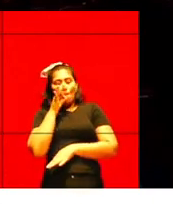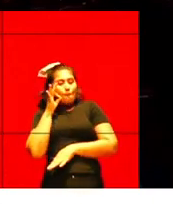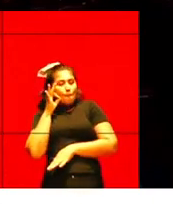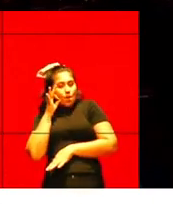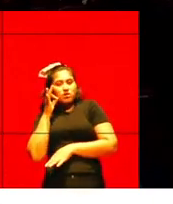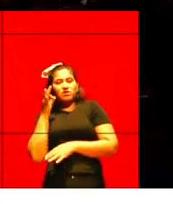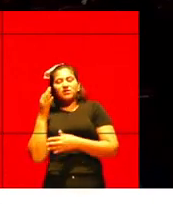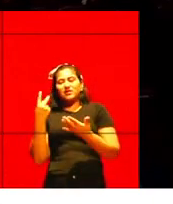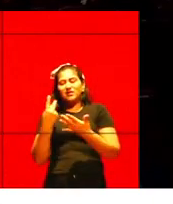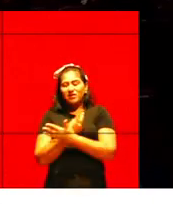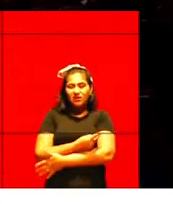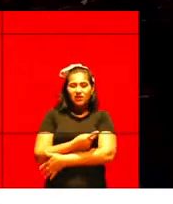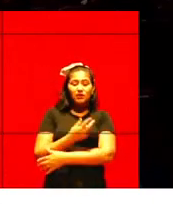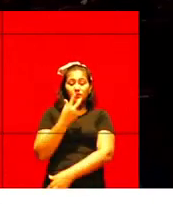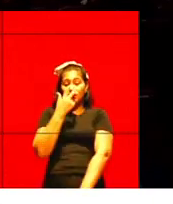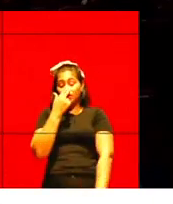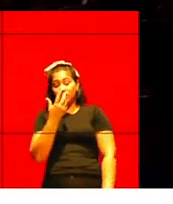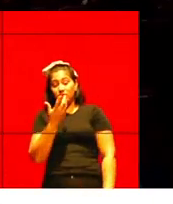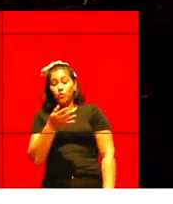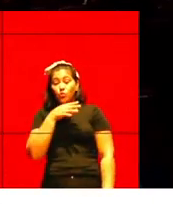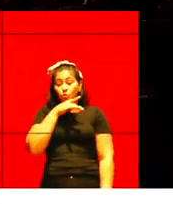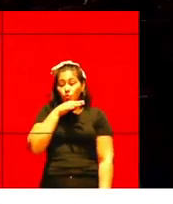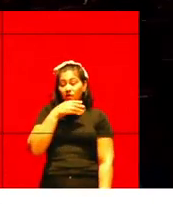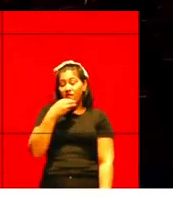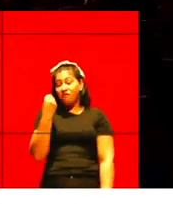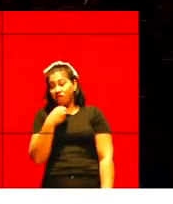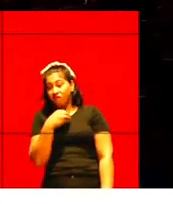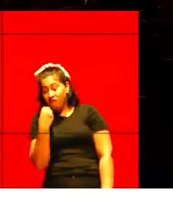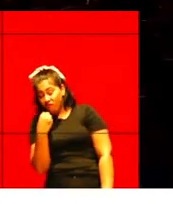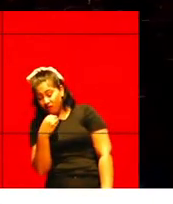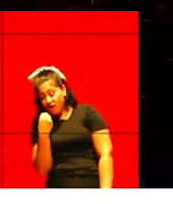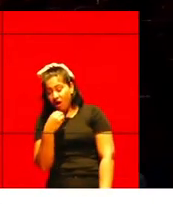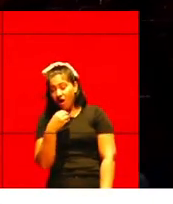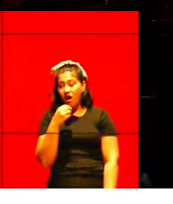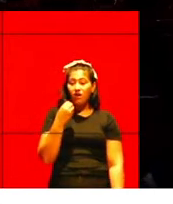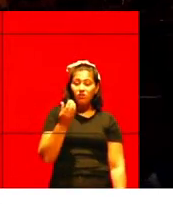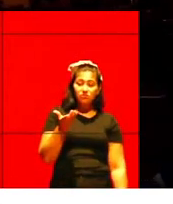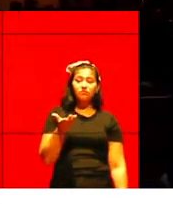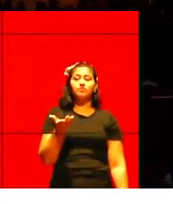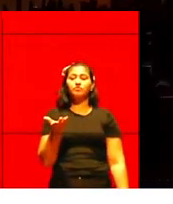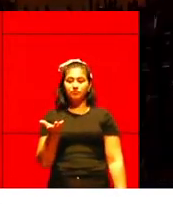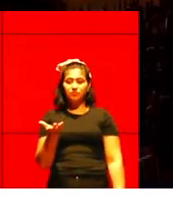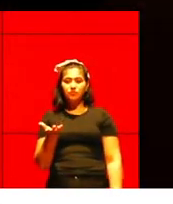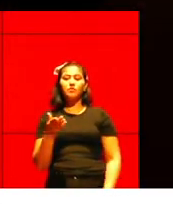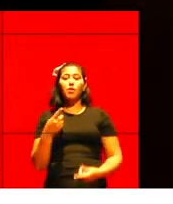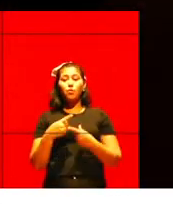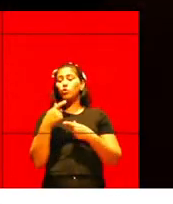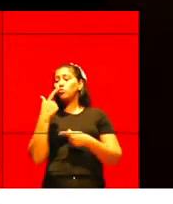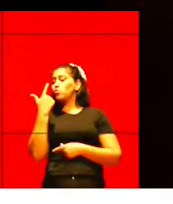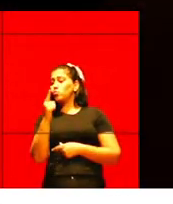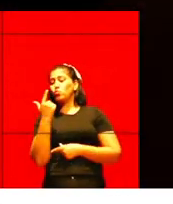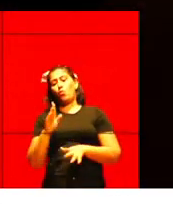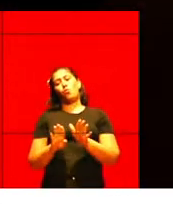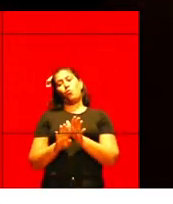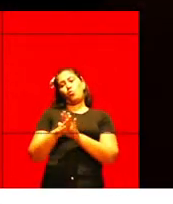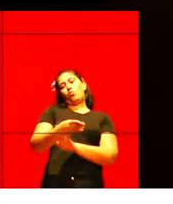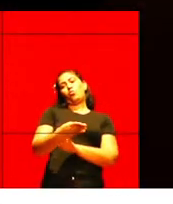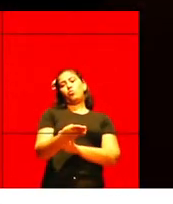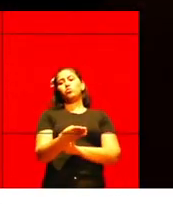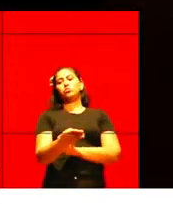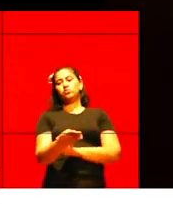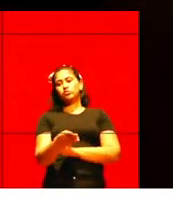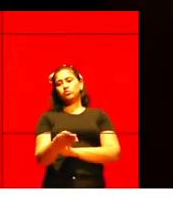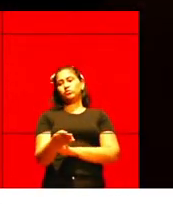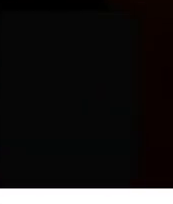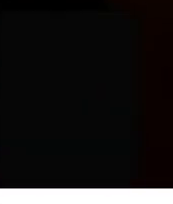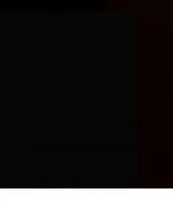de energia, de consumo de energia, eu vou eliminar também moléculas de água. E essas moléculas, elas exercem um peso